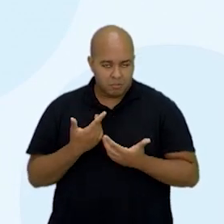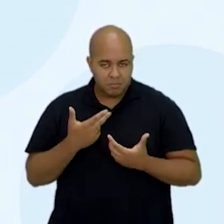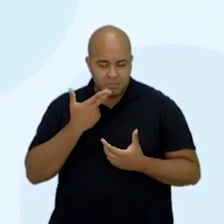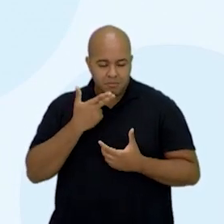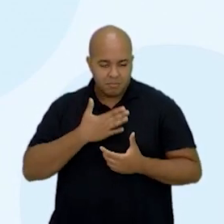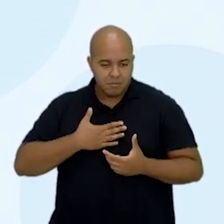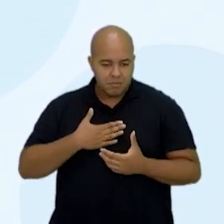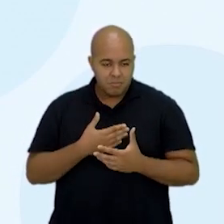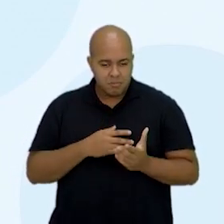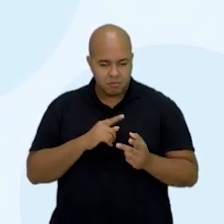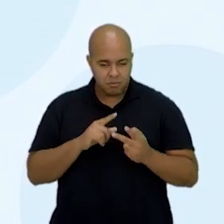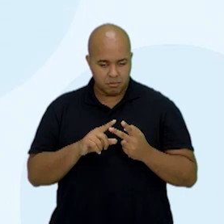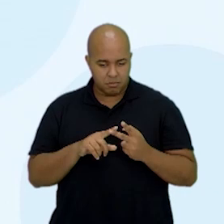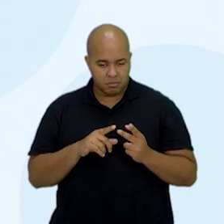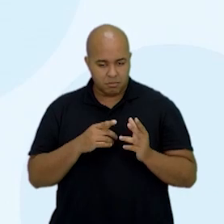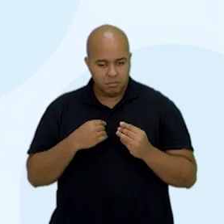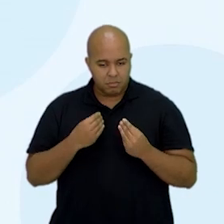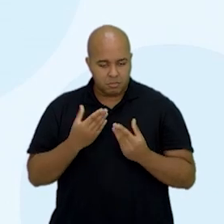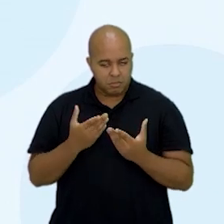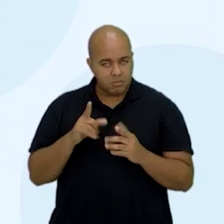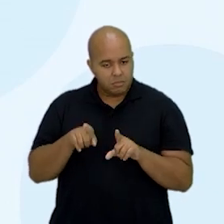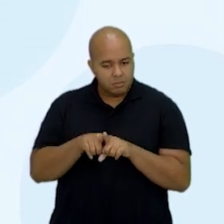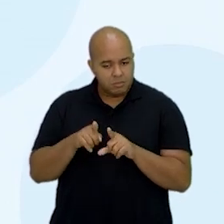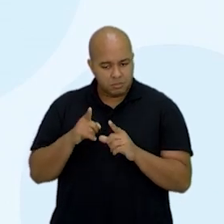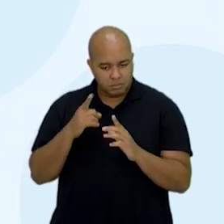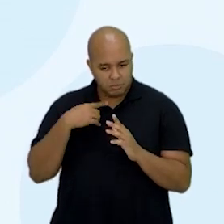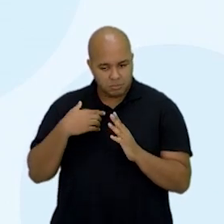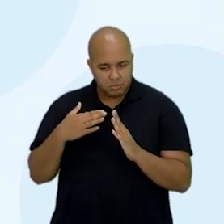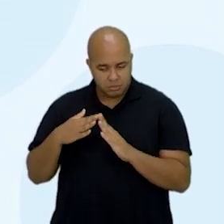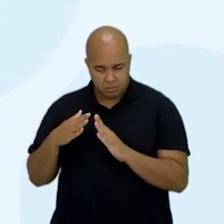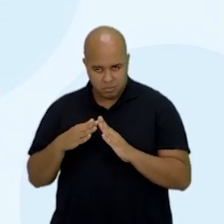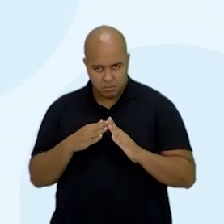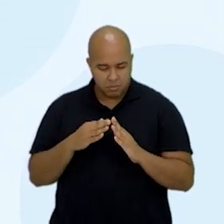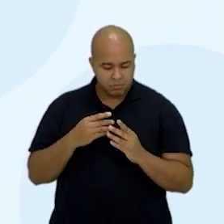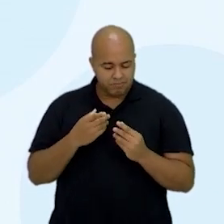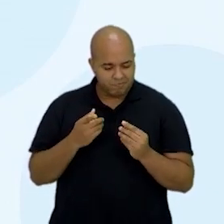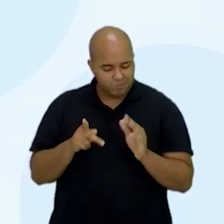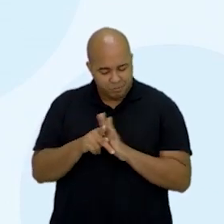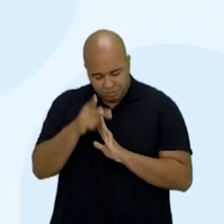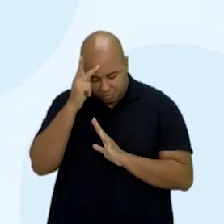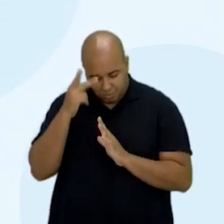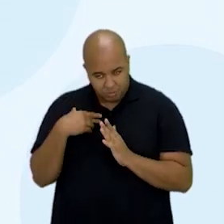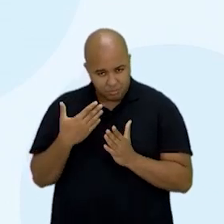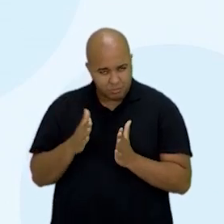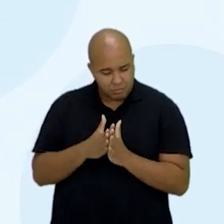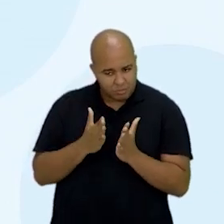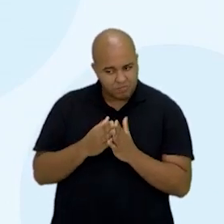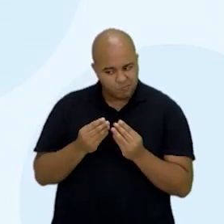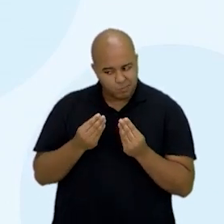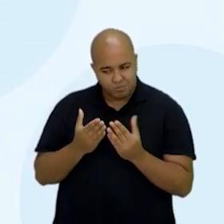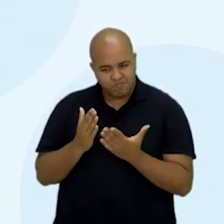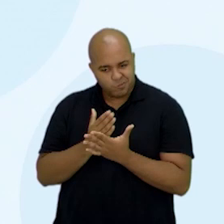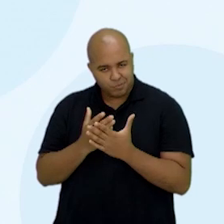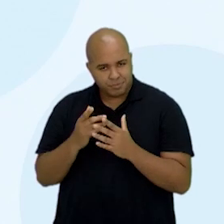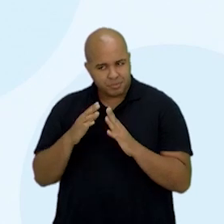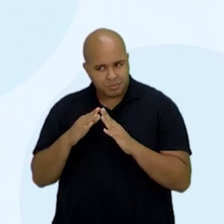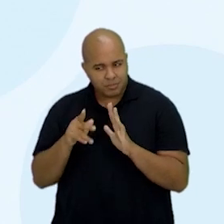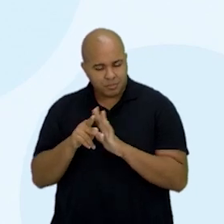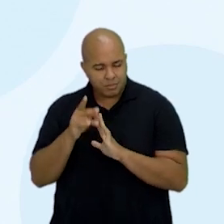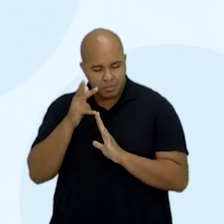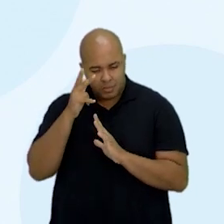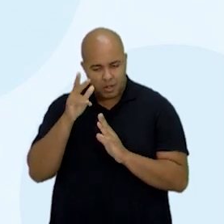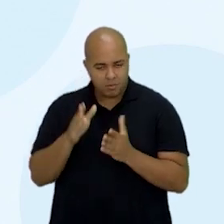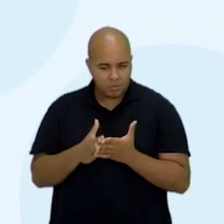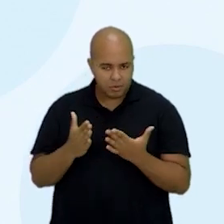para todo mundo em Shelter por algo Eu ofereceria abrigo